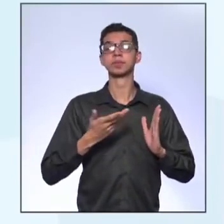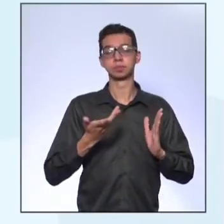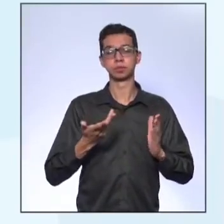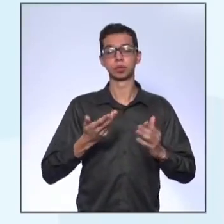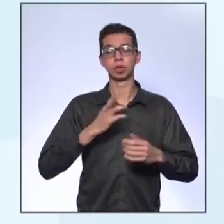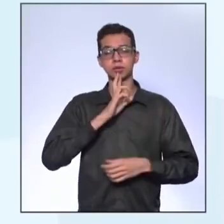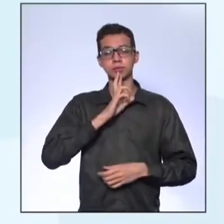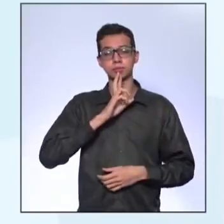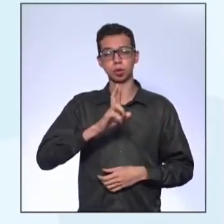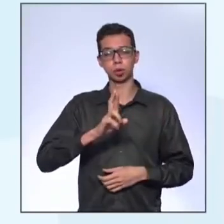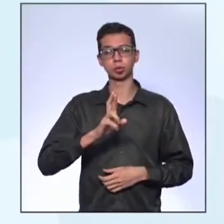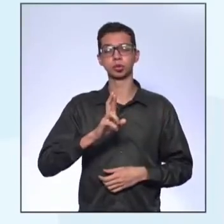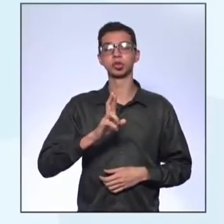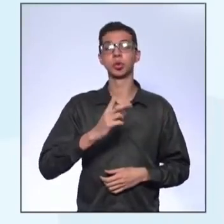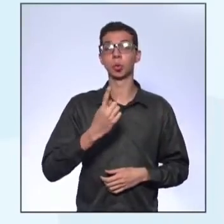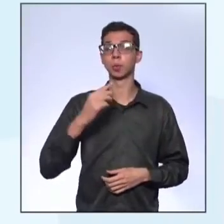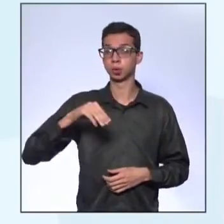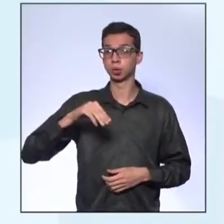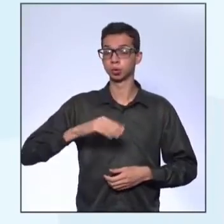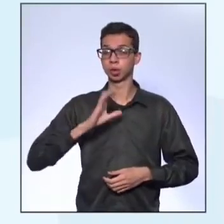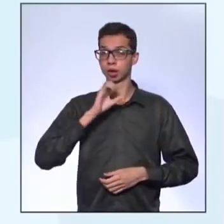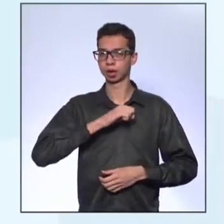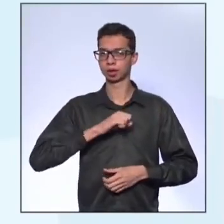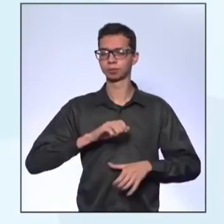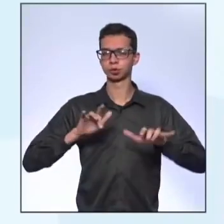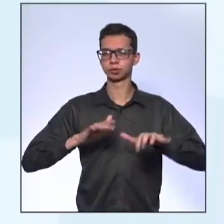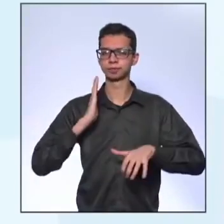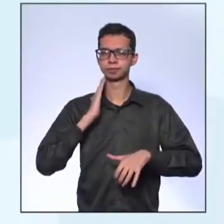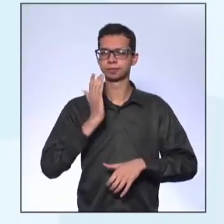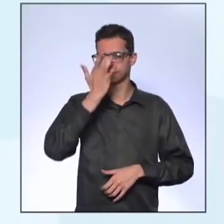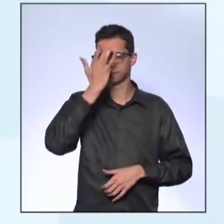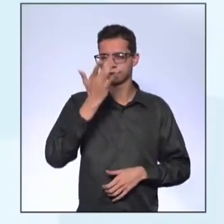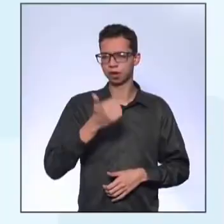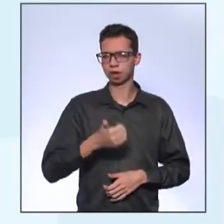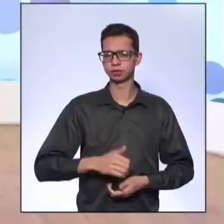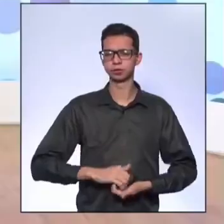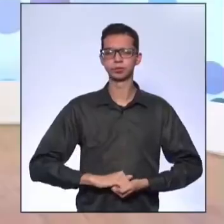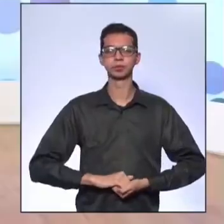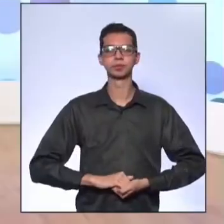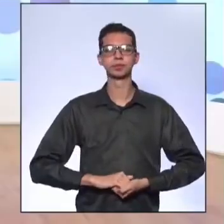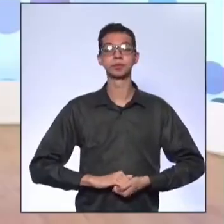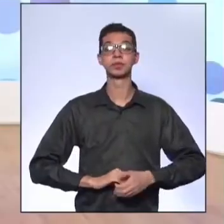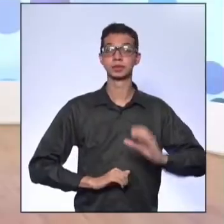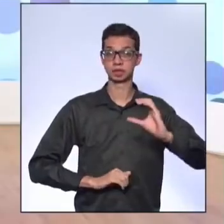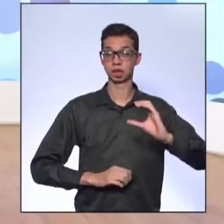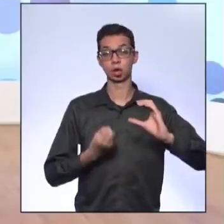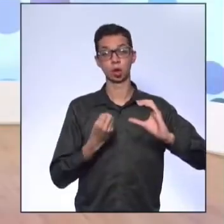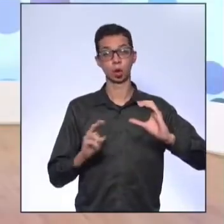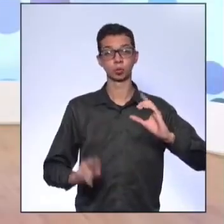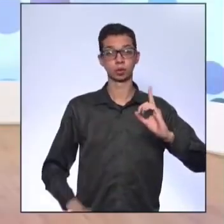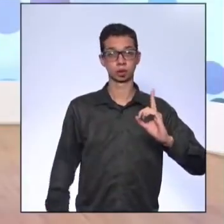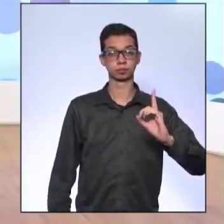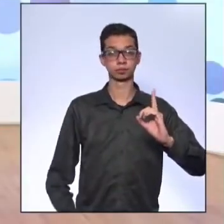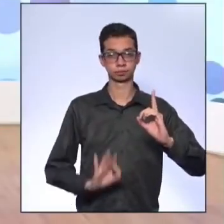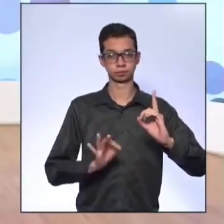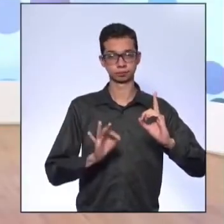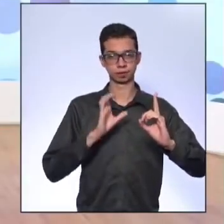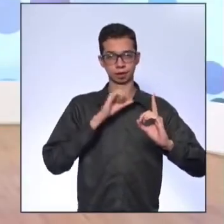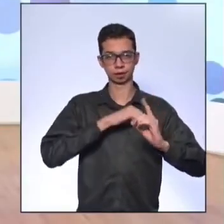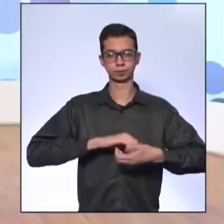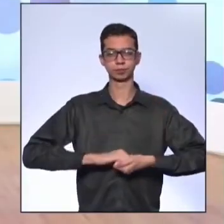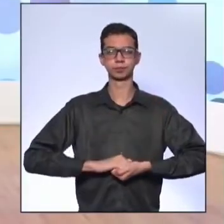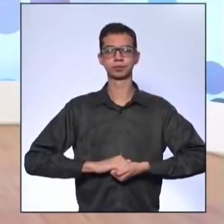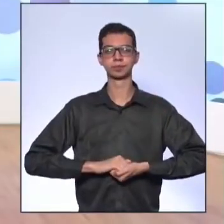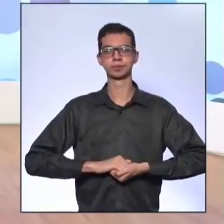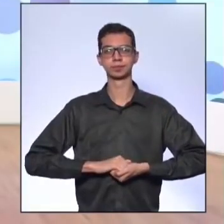para responder essa? 1 minuto para responder essa daí. Acho que está mais fácil. Vamos lá. É C ou D, né? É, C ou D. Então vamos lá, então. C ou D, vamos